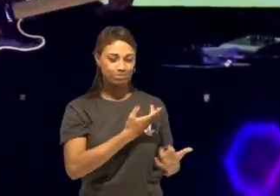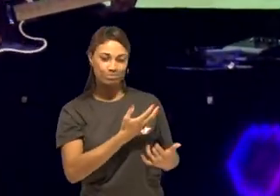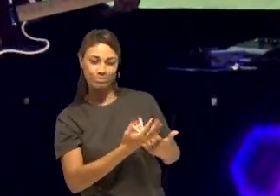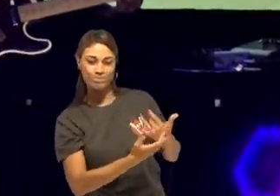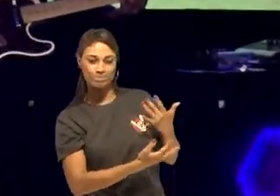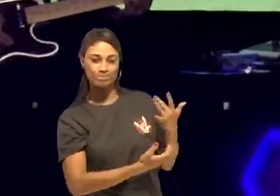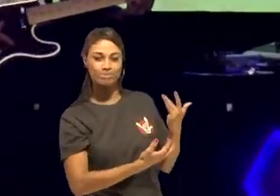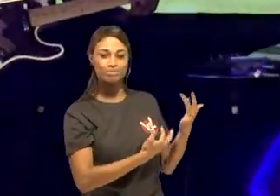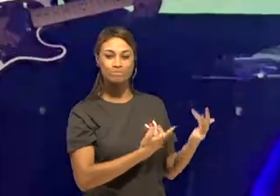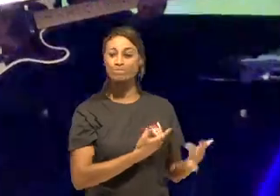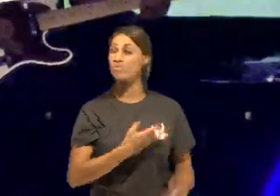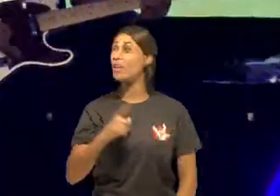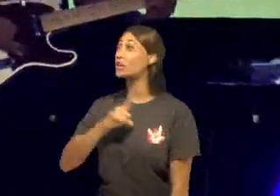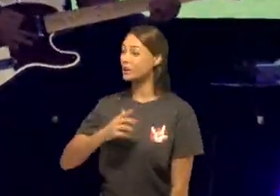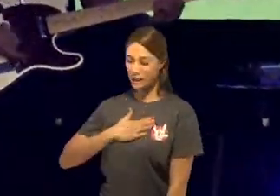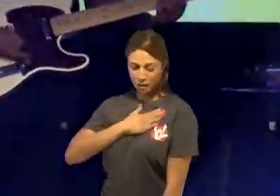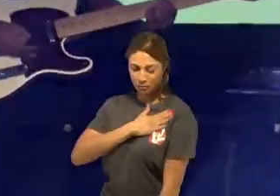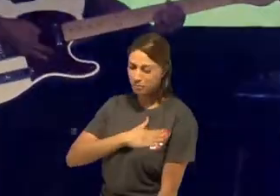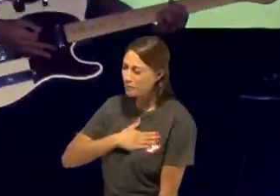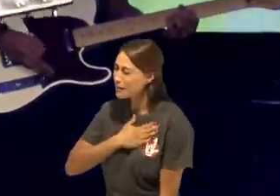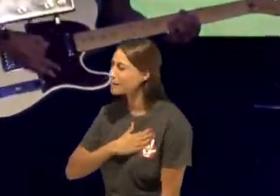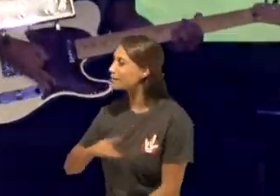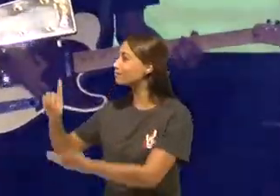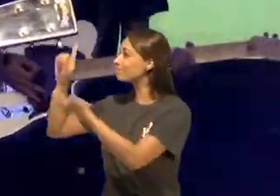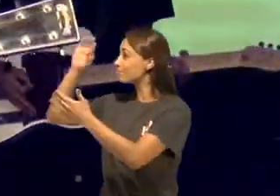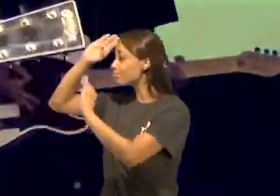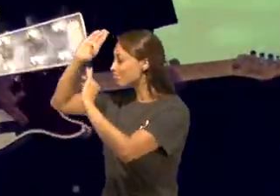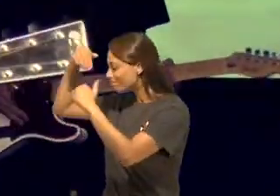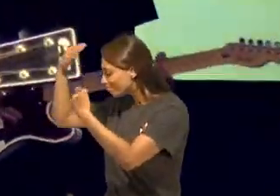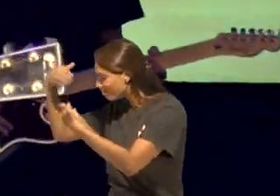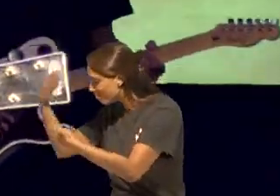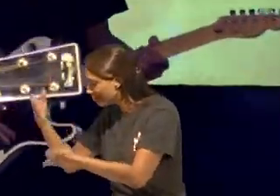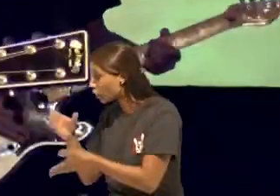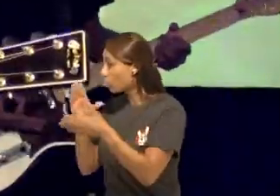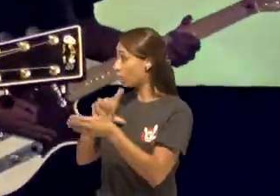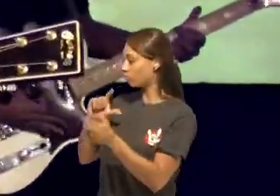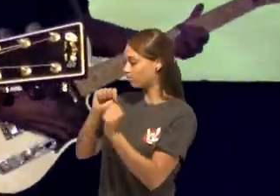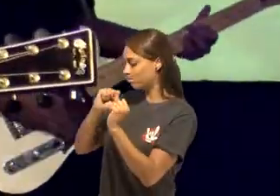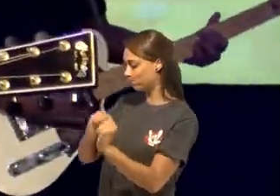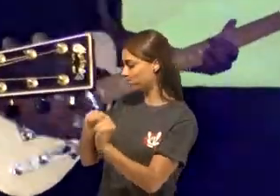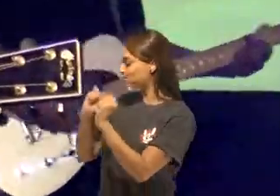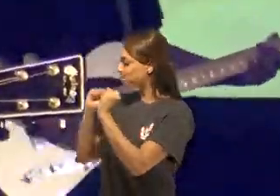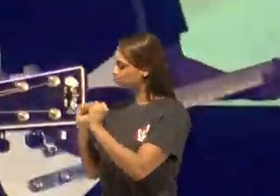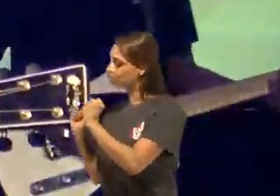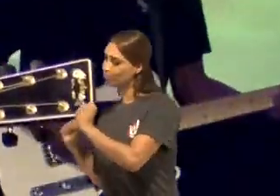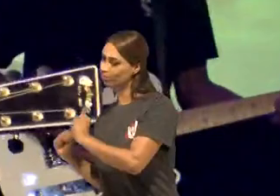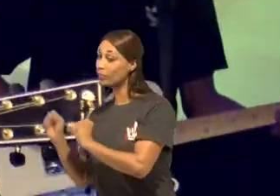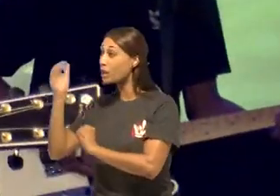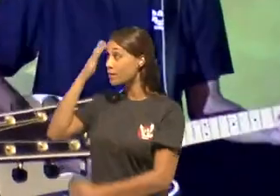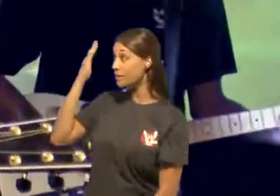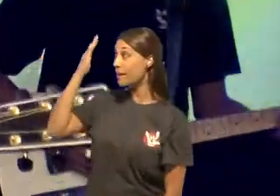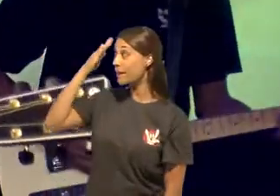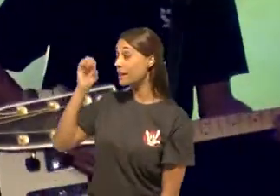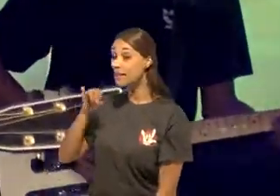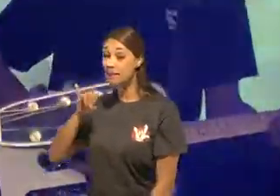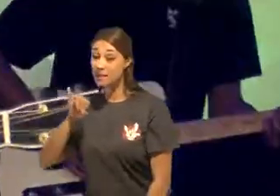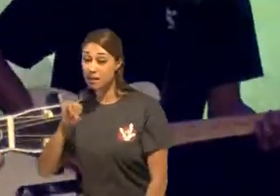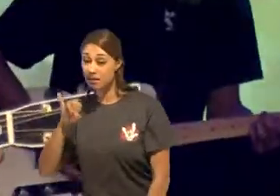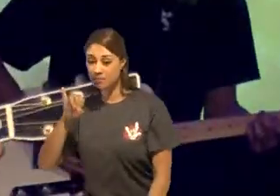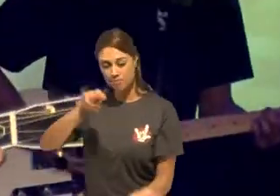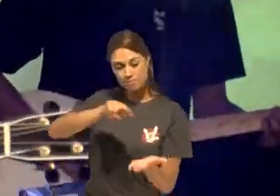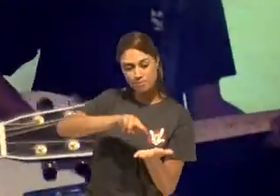Filho, em quem tens prazer, pra te honrar, vem então poder. Sei, se